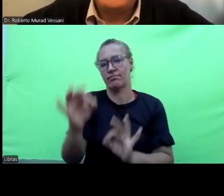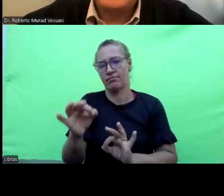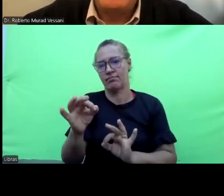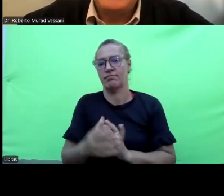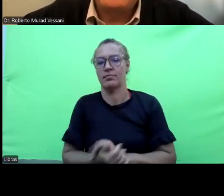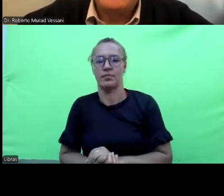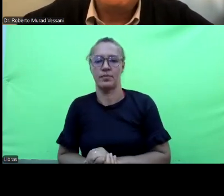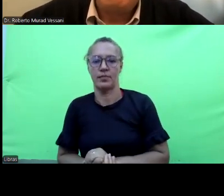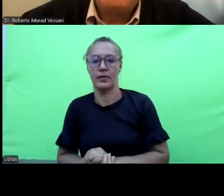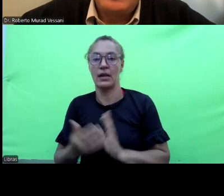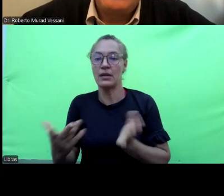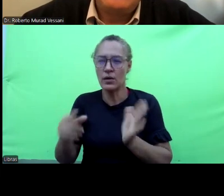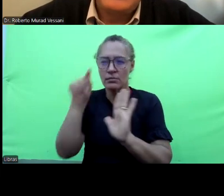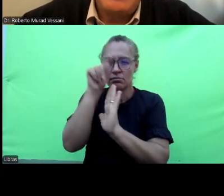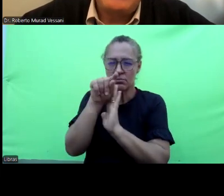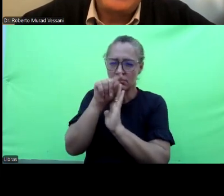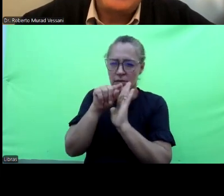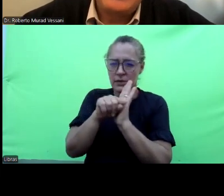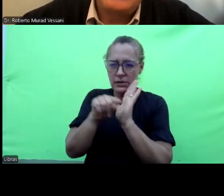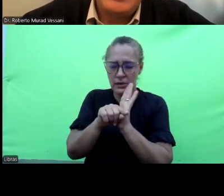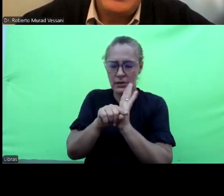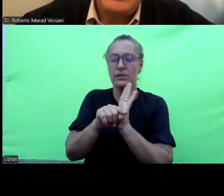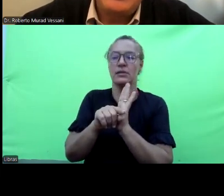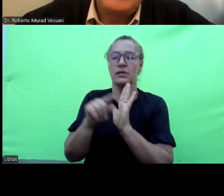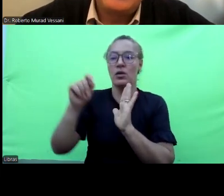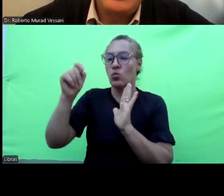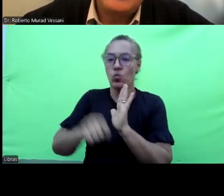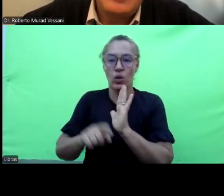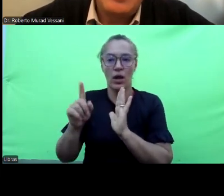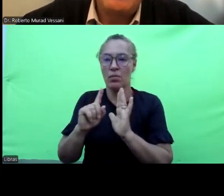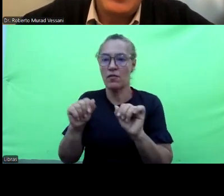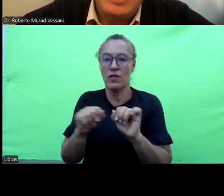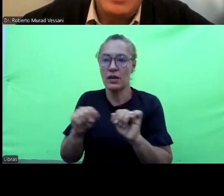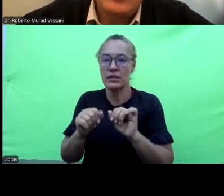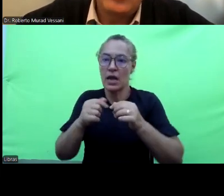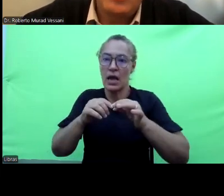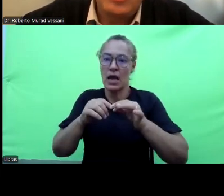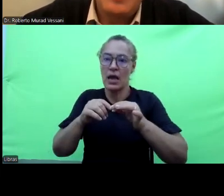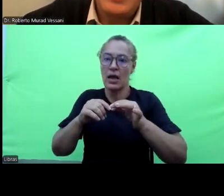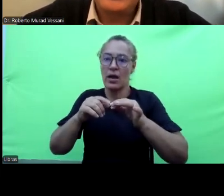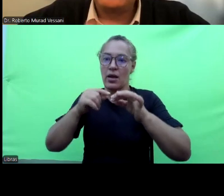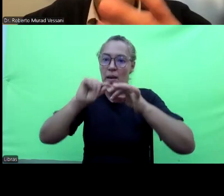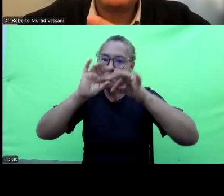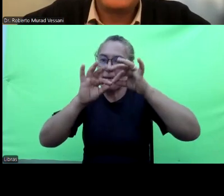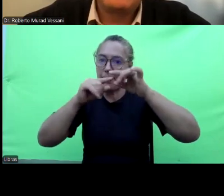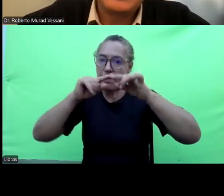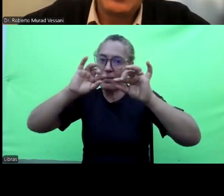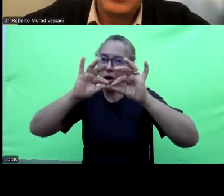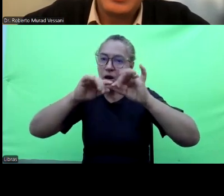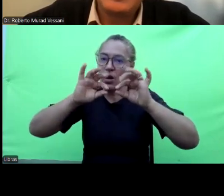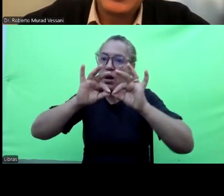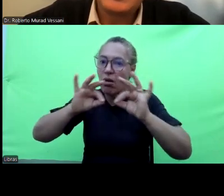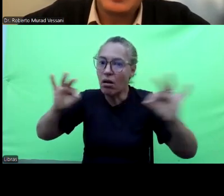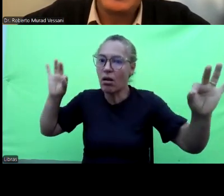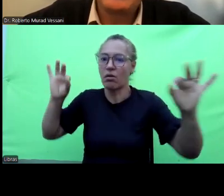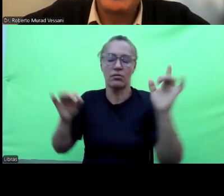O rastreamento, ele não dá para fazer de maneira extensa e ampla, né, em todo o mundo. Imagine um governo querer fazer um